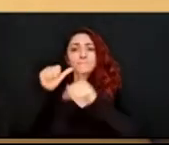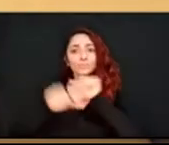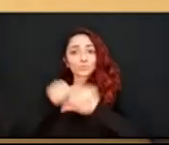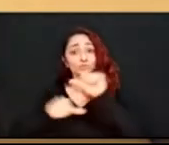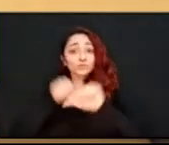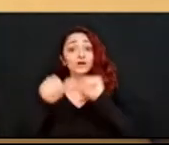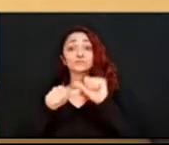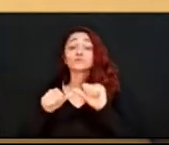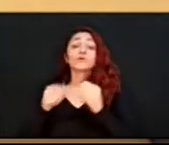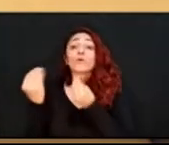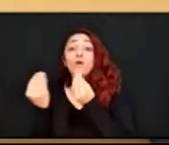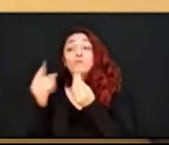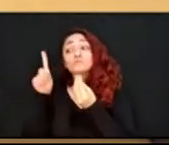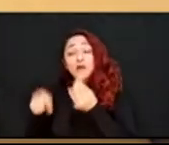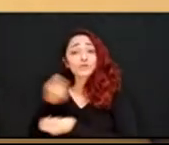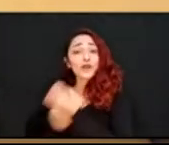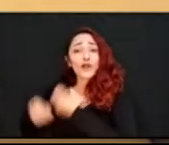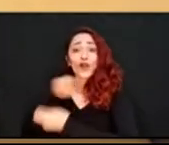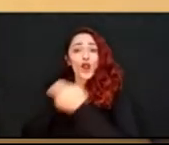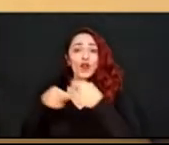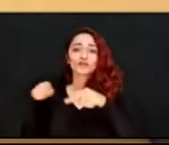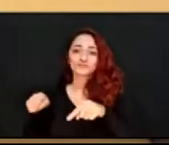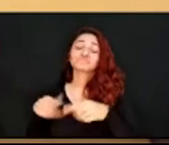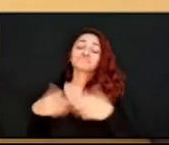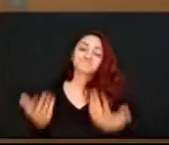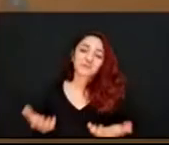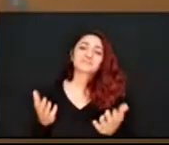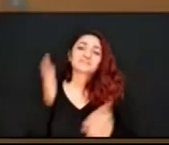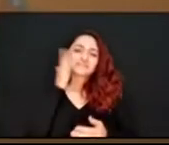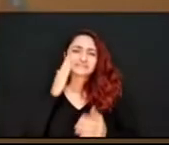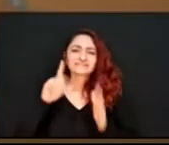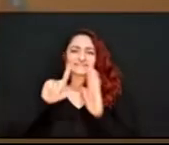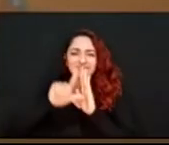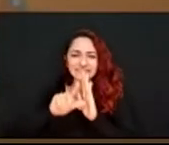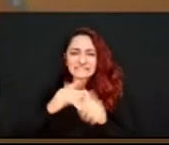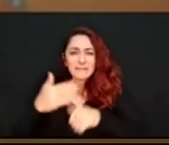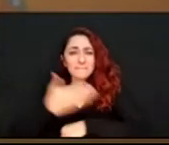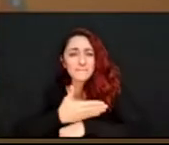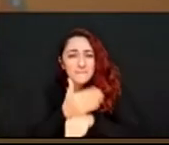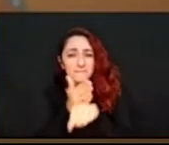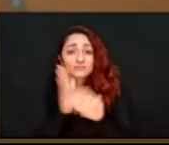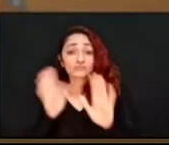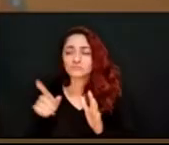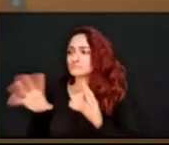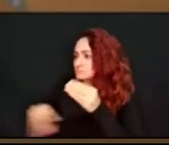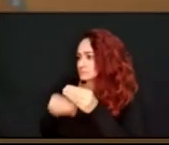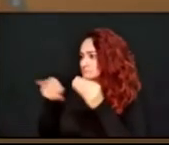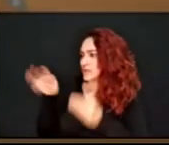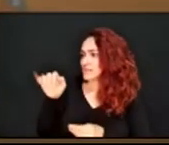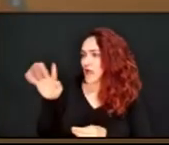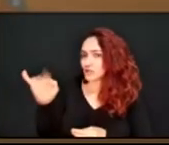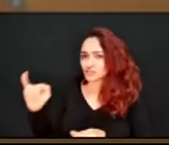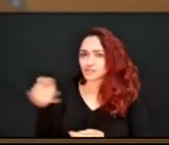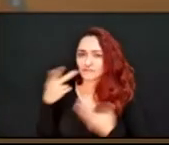é bom a gente tá do avançado da hora não sei que você quer complementar eu queria só colocar um ponto Acho que te achei